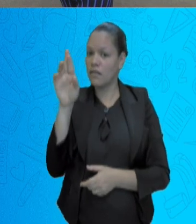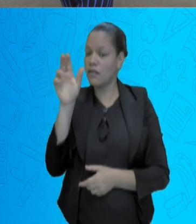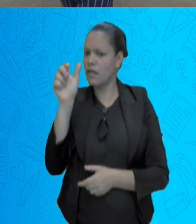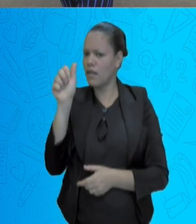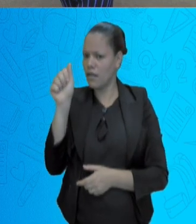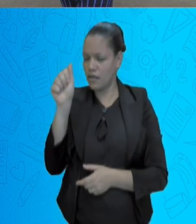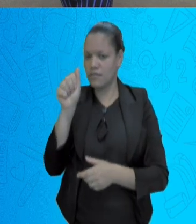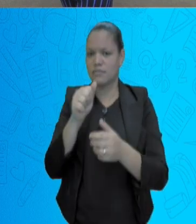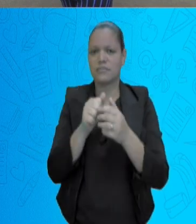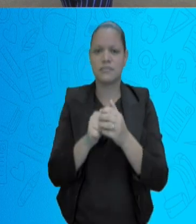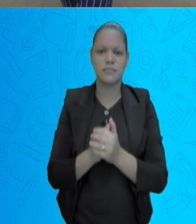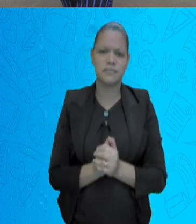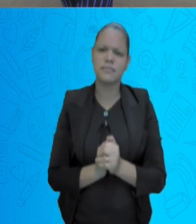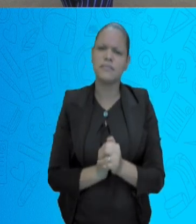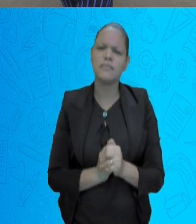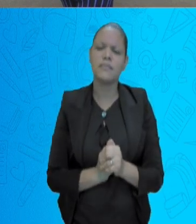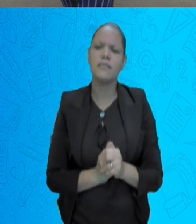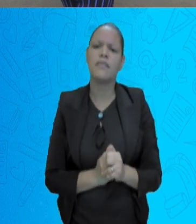Então, nós vamos